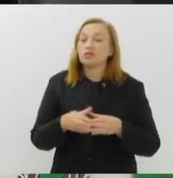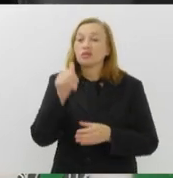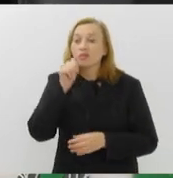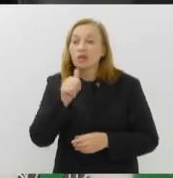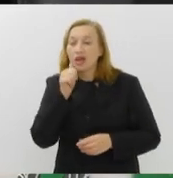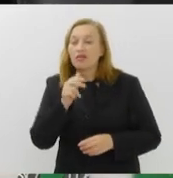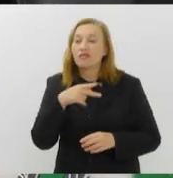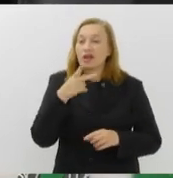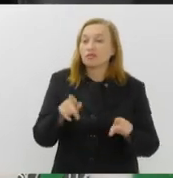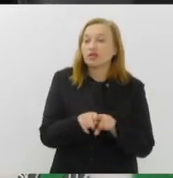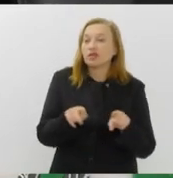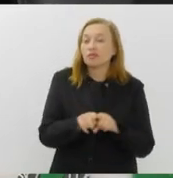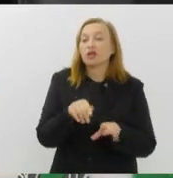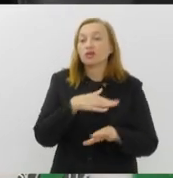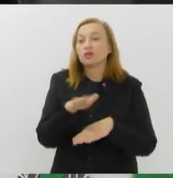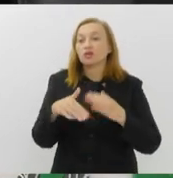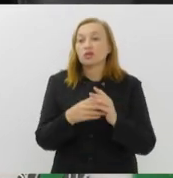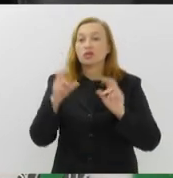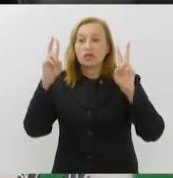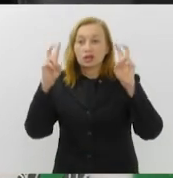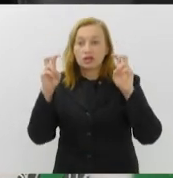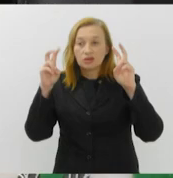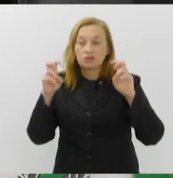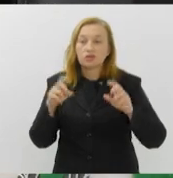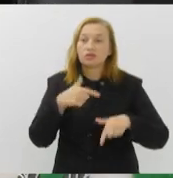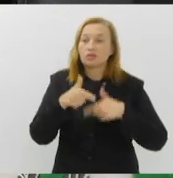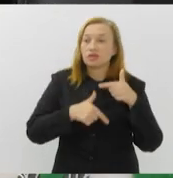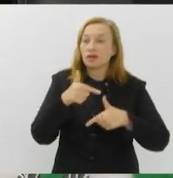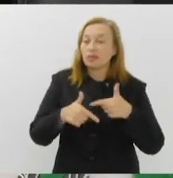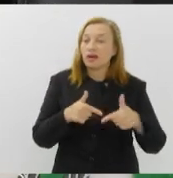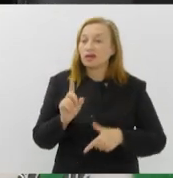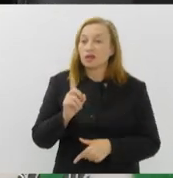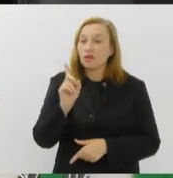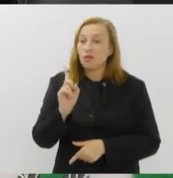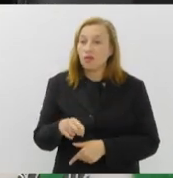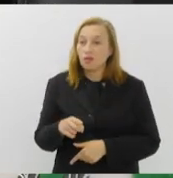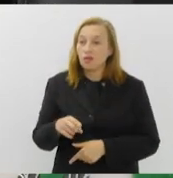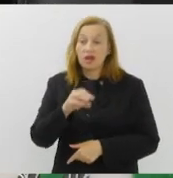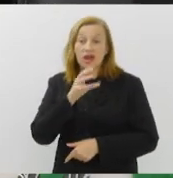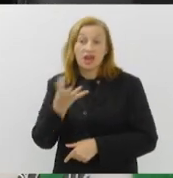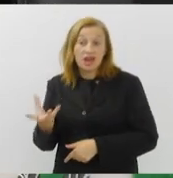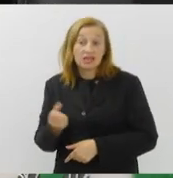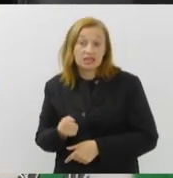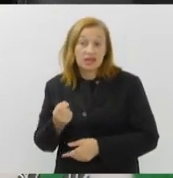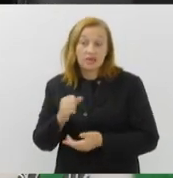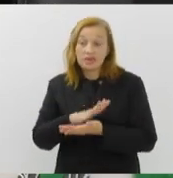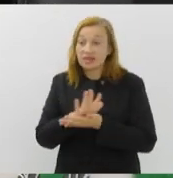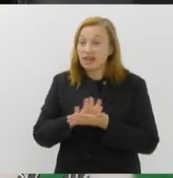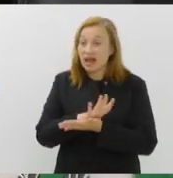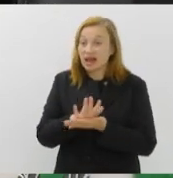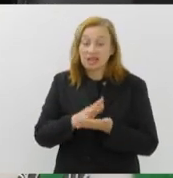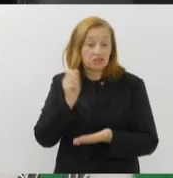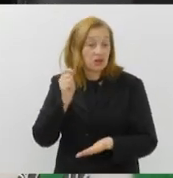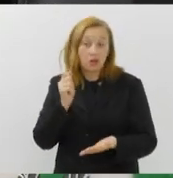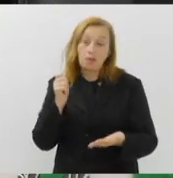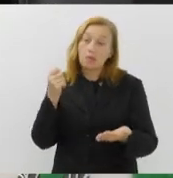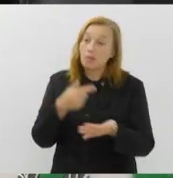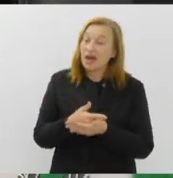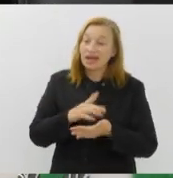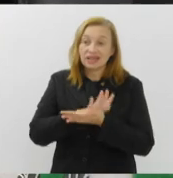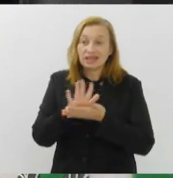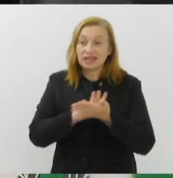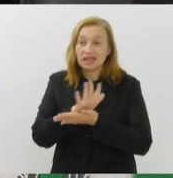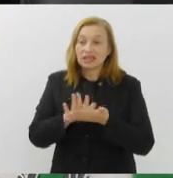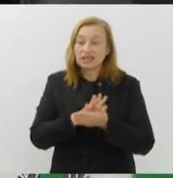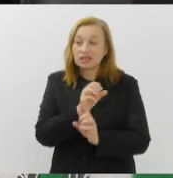tratamos toda essa questão sobre esse trabalho que não é remunerado e não é reconhecido na nossa sociedade, mas é